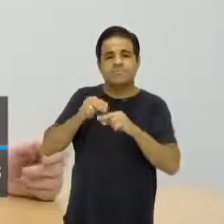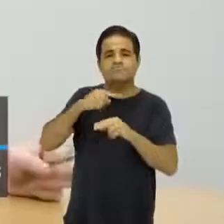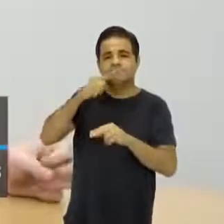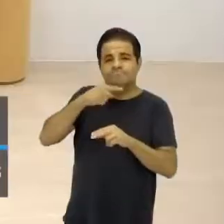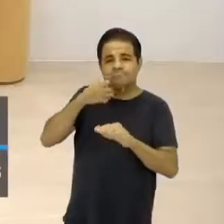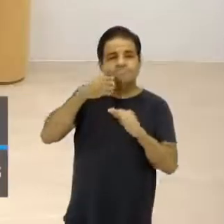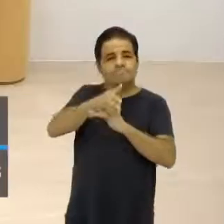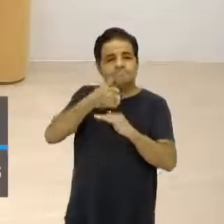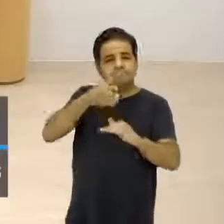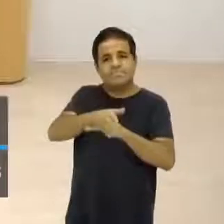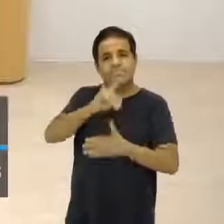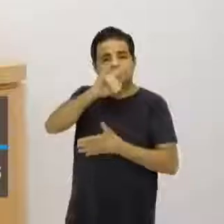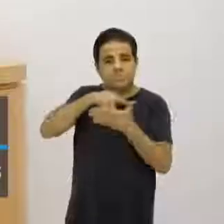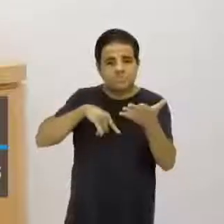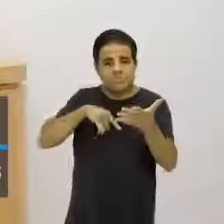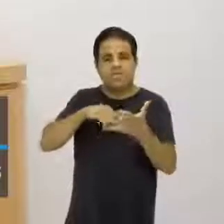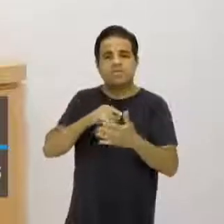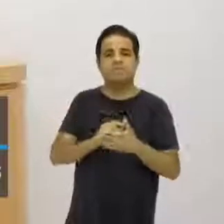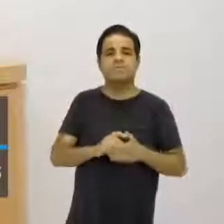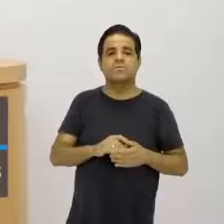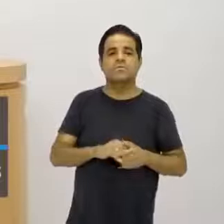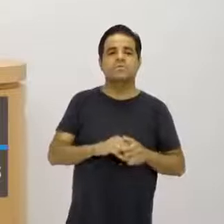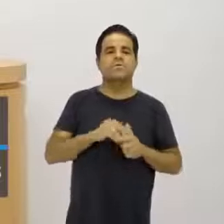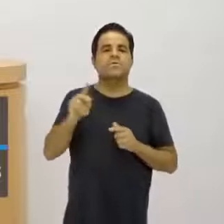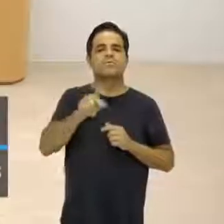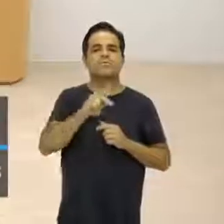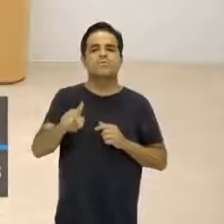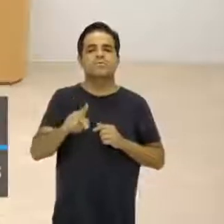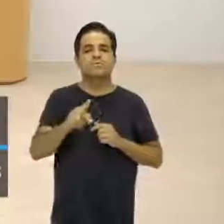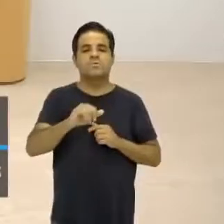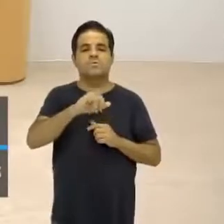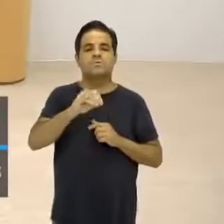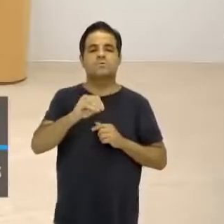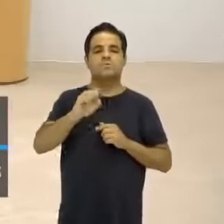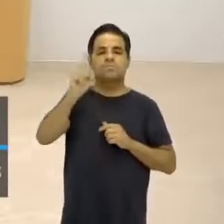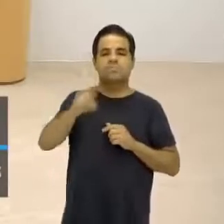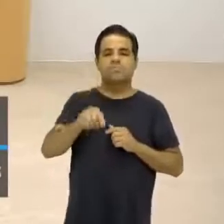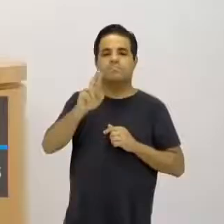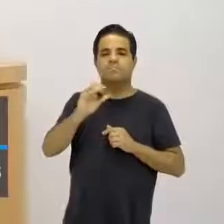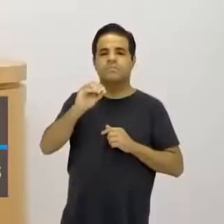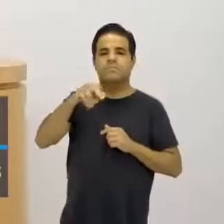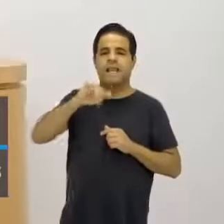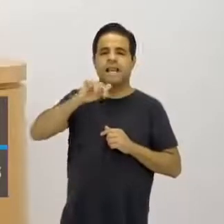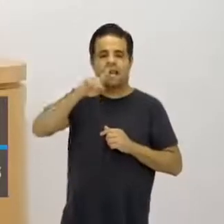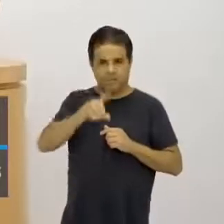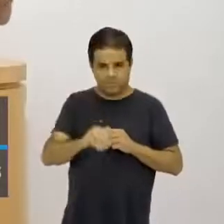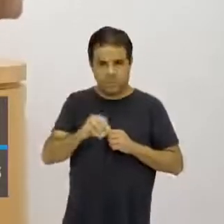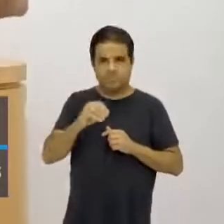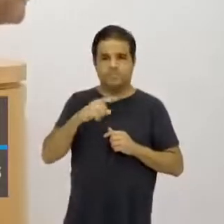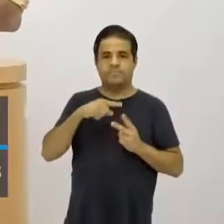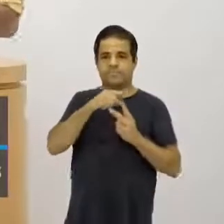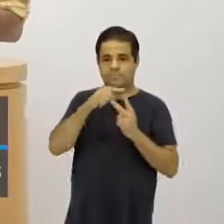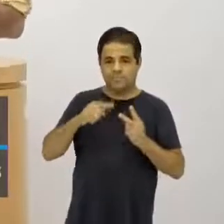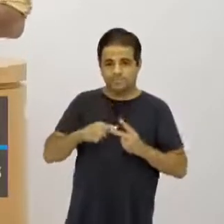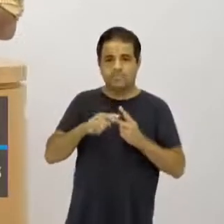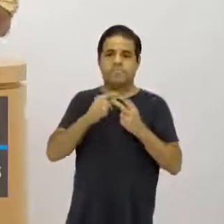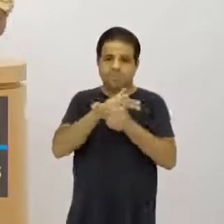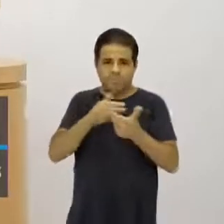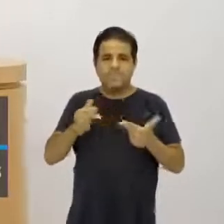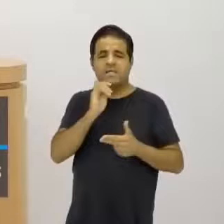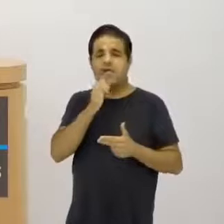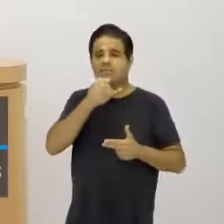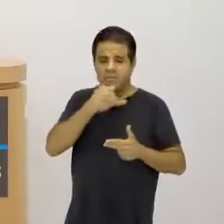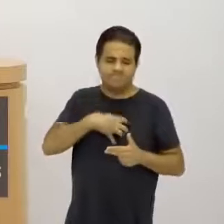documentos. Eu preciso dizer uma coisa aqui de perto para esse professor. Qual é o nome dele mesmo? Professor José Ronaldo. José Ronaldo, nós temos aqui dois fenômenos muito chatos,